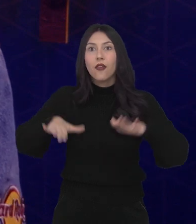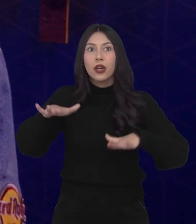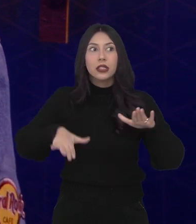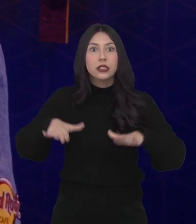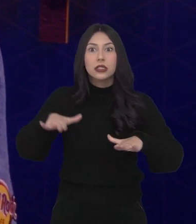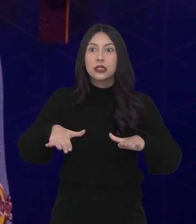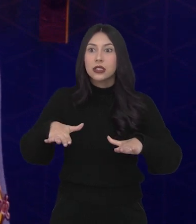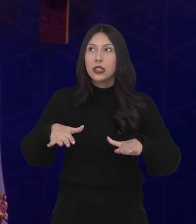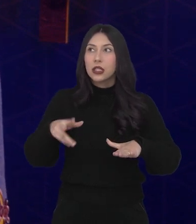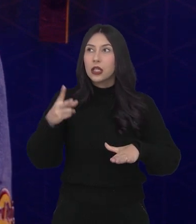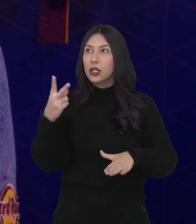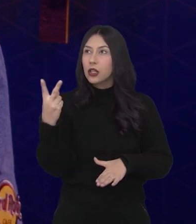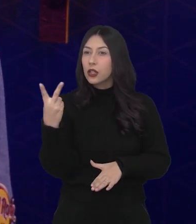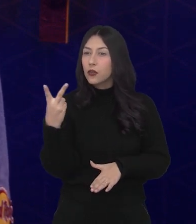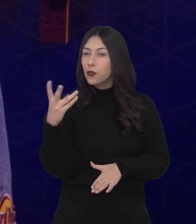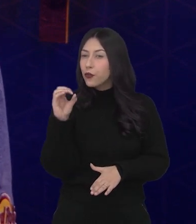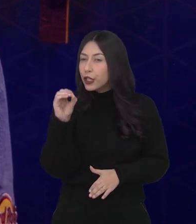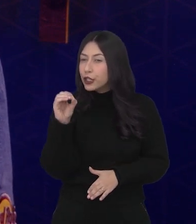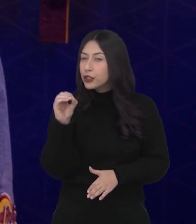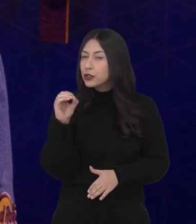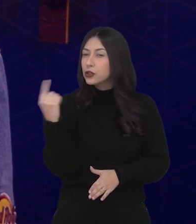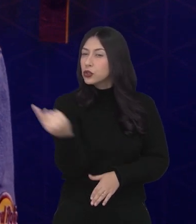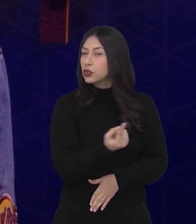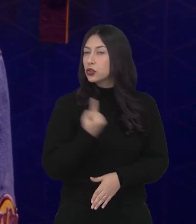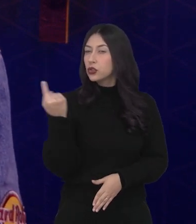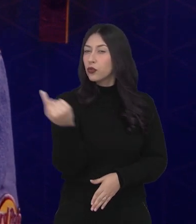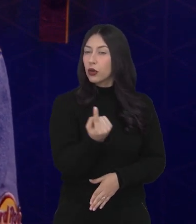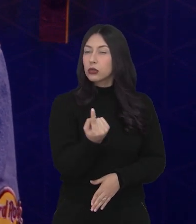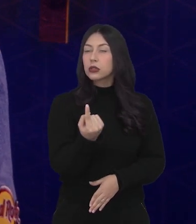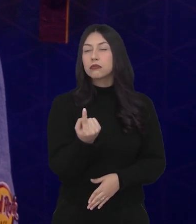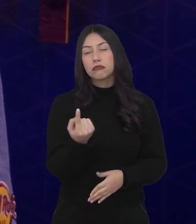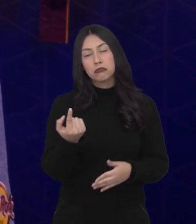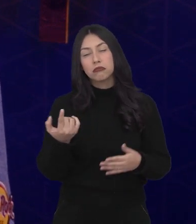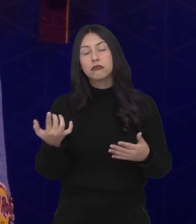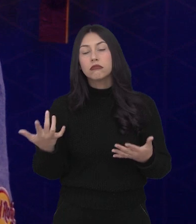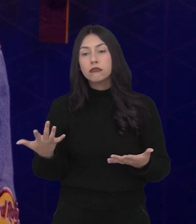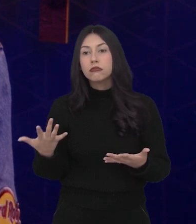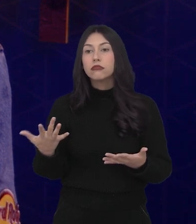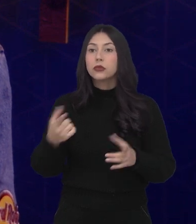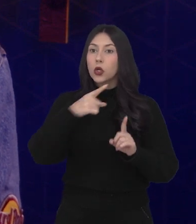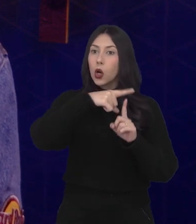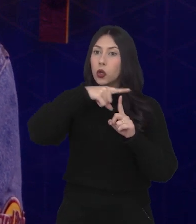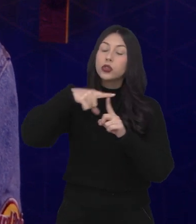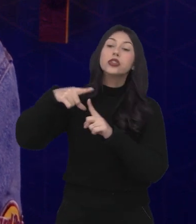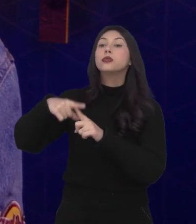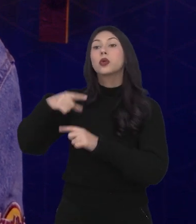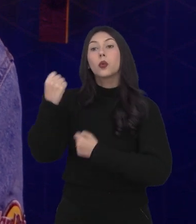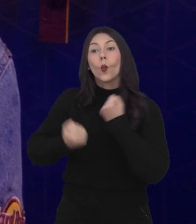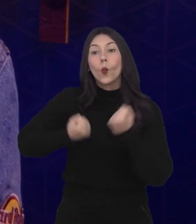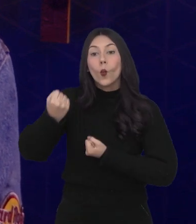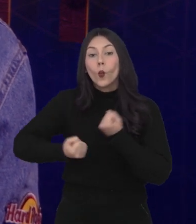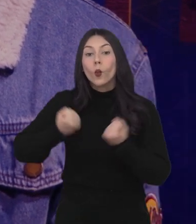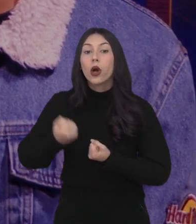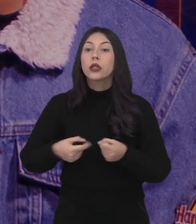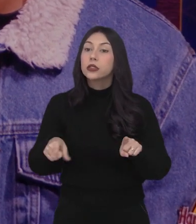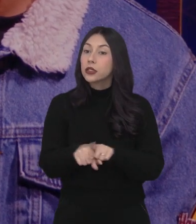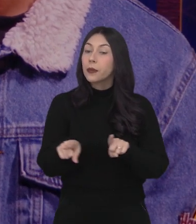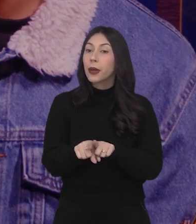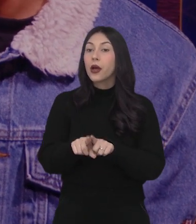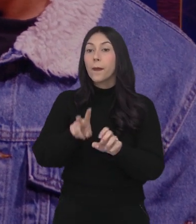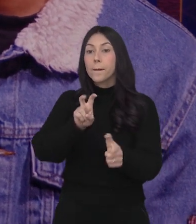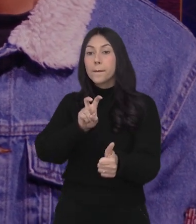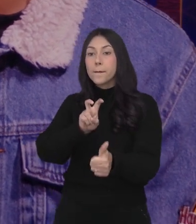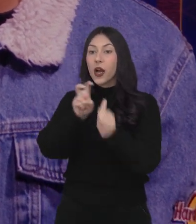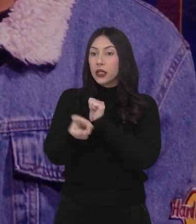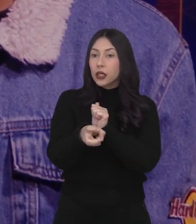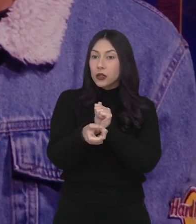tinha até 20 e tantas voltas. Então, essas eram as corridas a pé. Aí tinha o